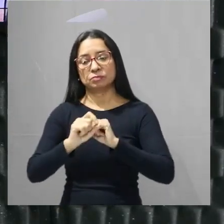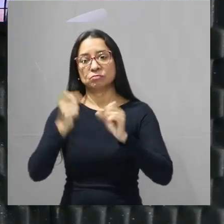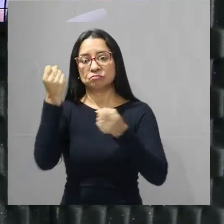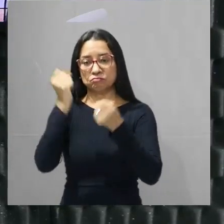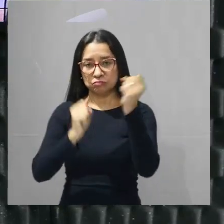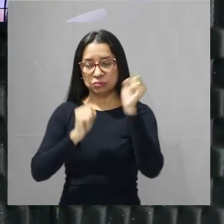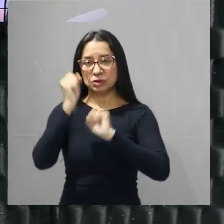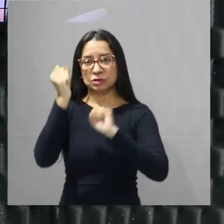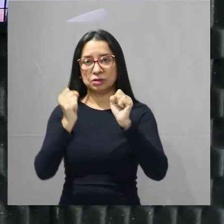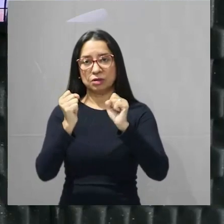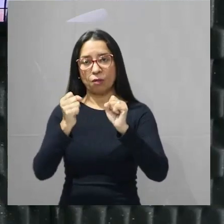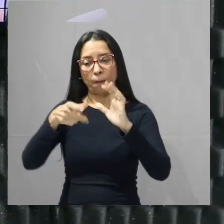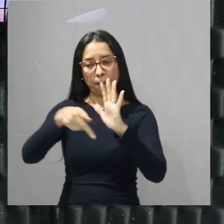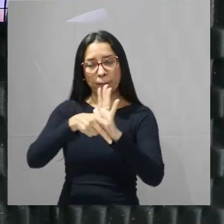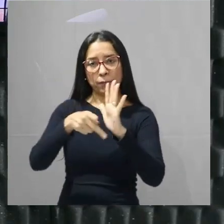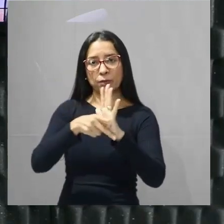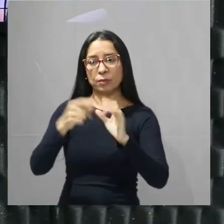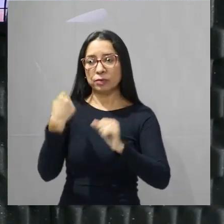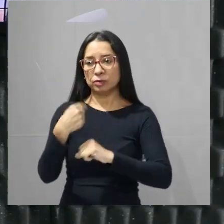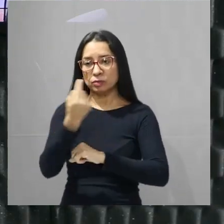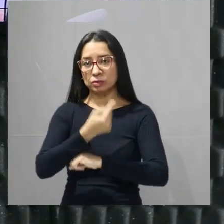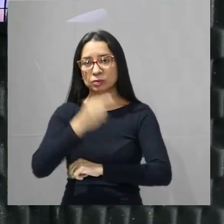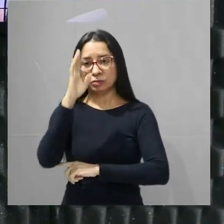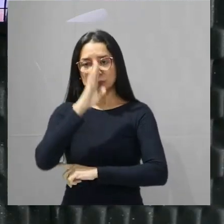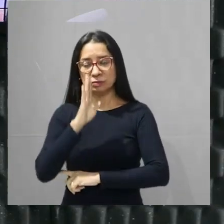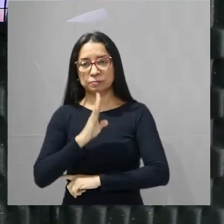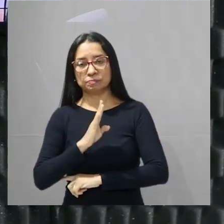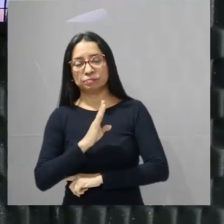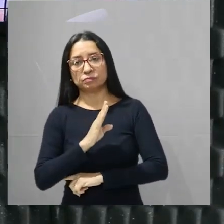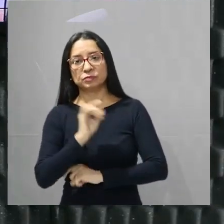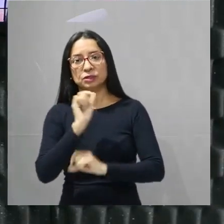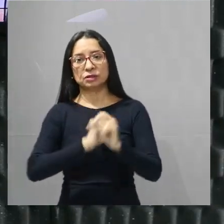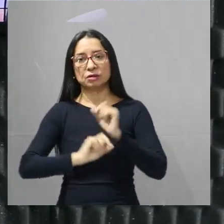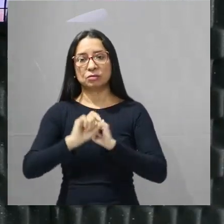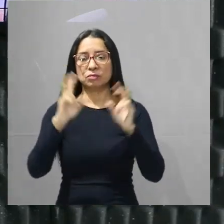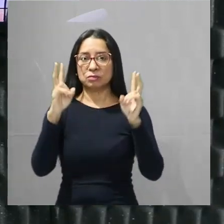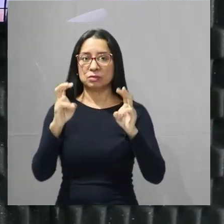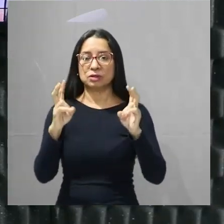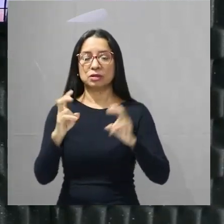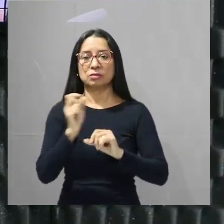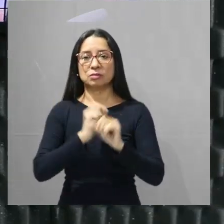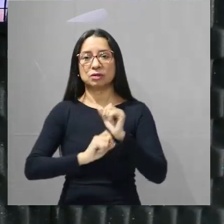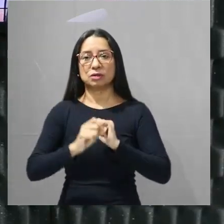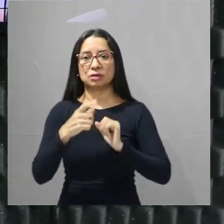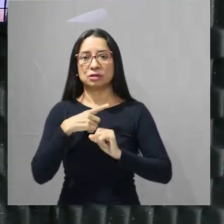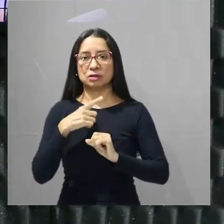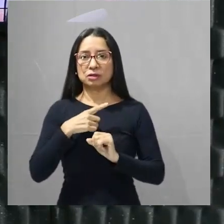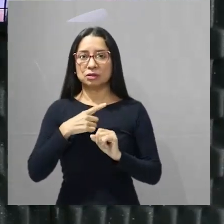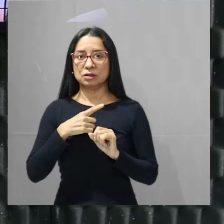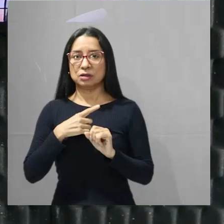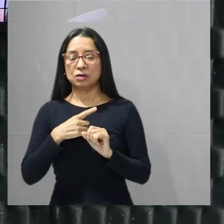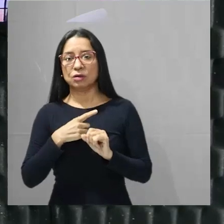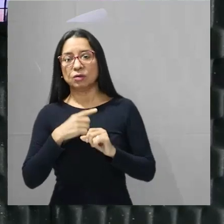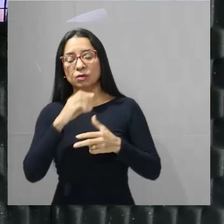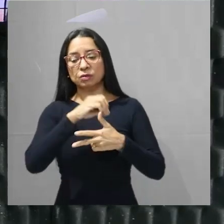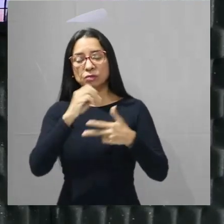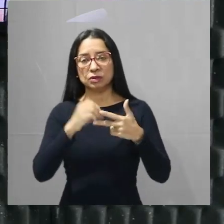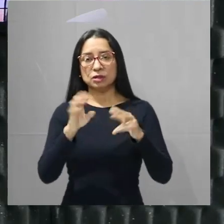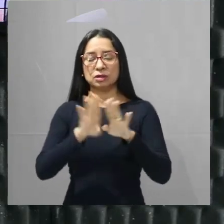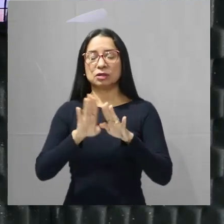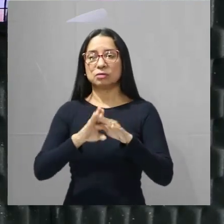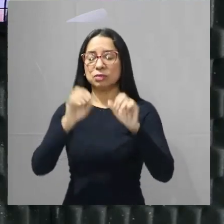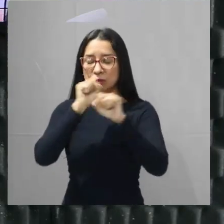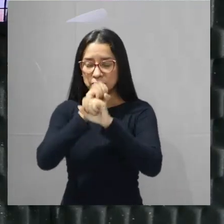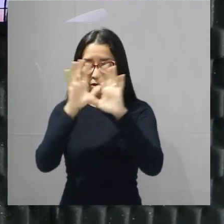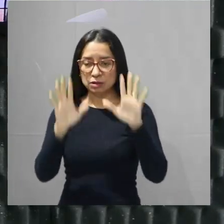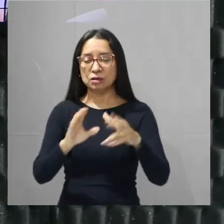industrialização, mais especificamente do nosso país, do Brasil, que é outra temática que cai muito no Enem e também, claro, na